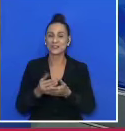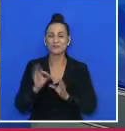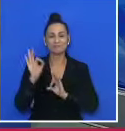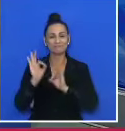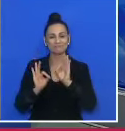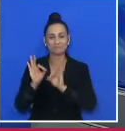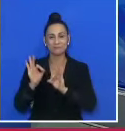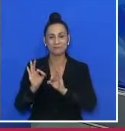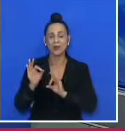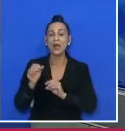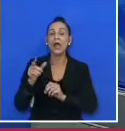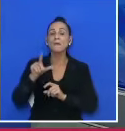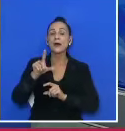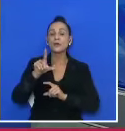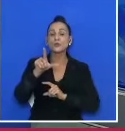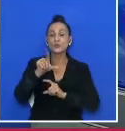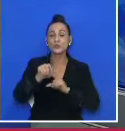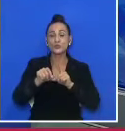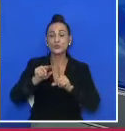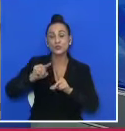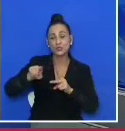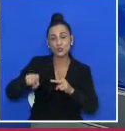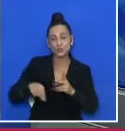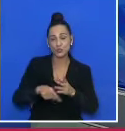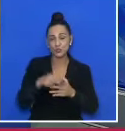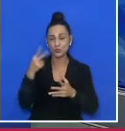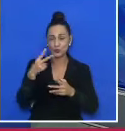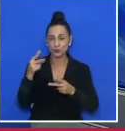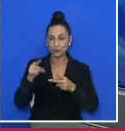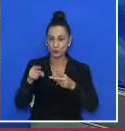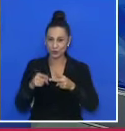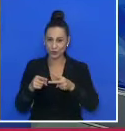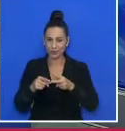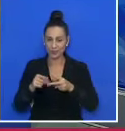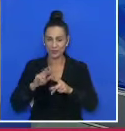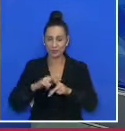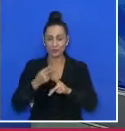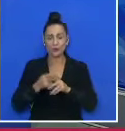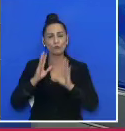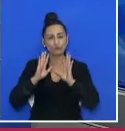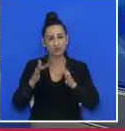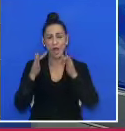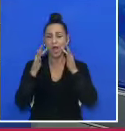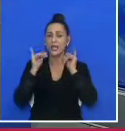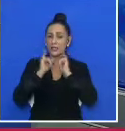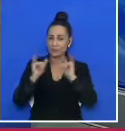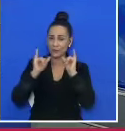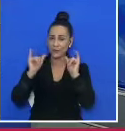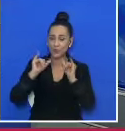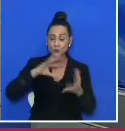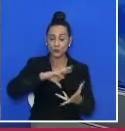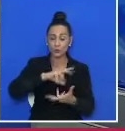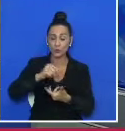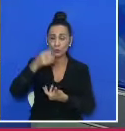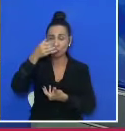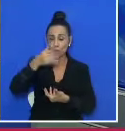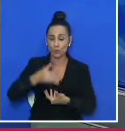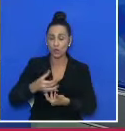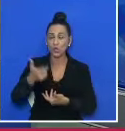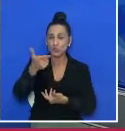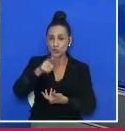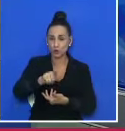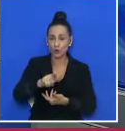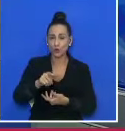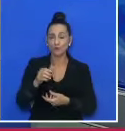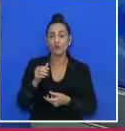aos procedimentos para a realização do segundo sorteio da dupla Sena. Conforme falamos, o globo será reabastecido. Vou convidar